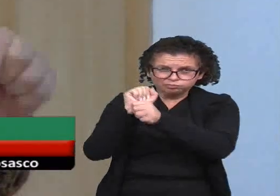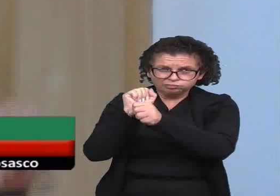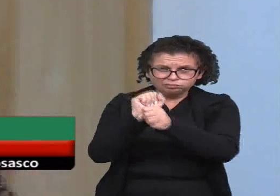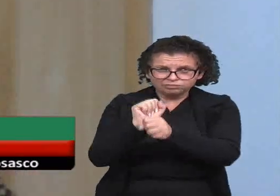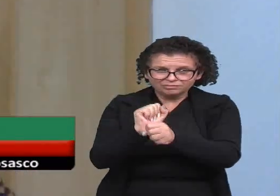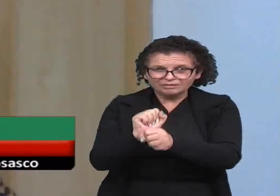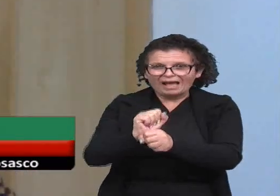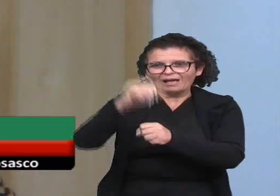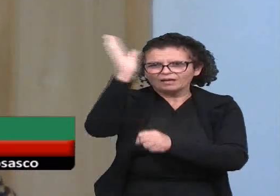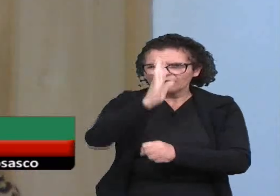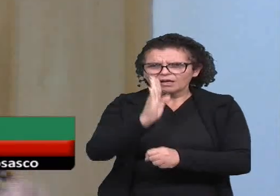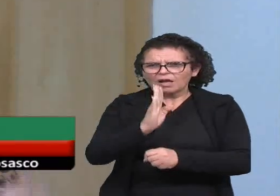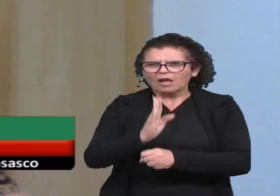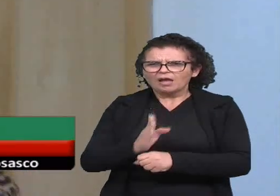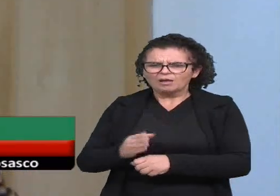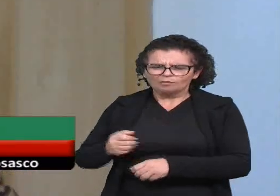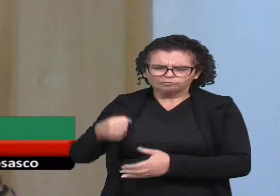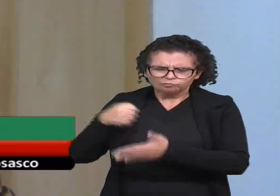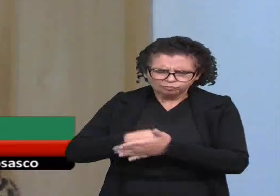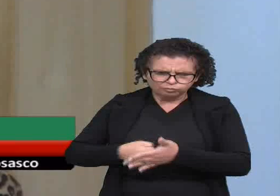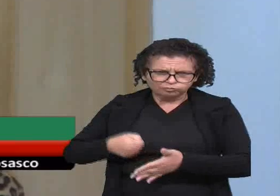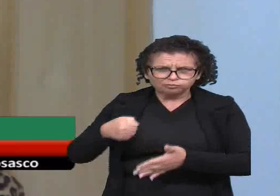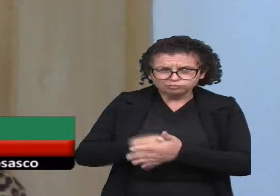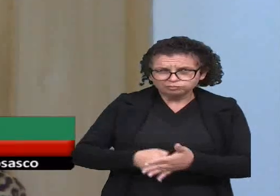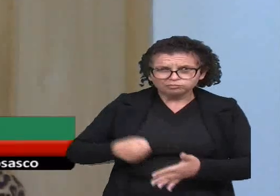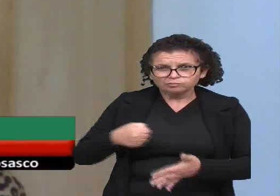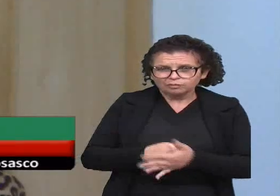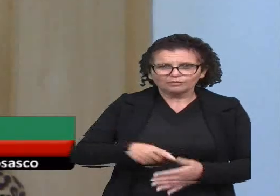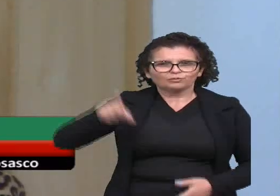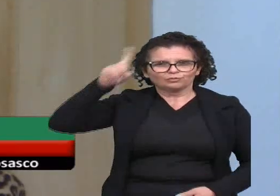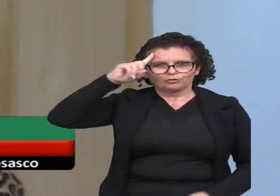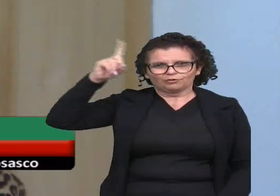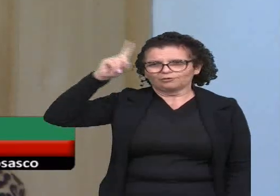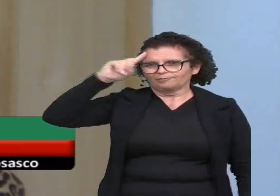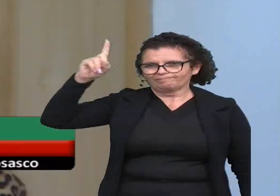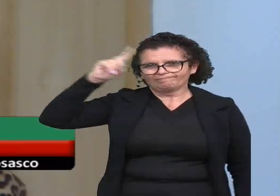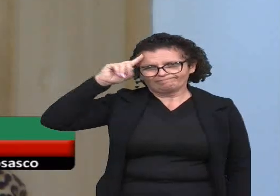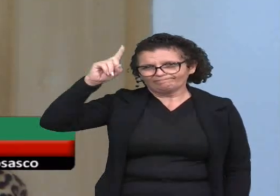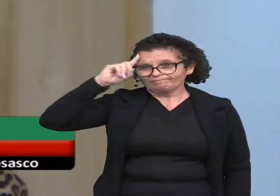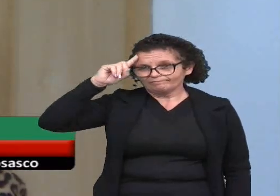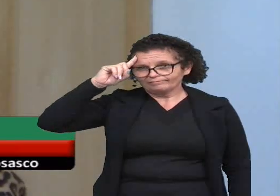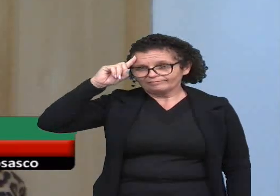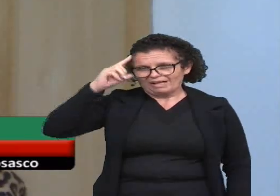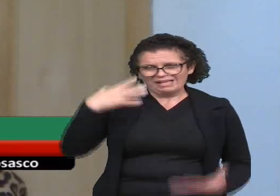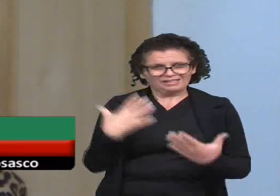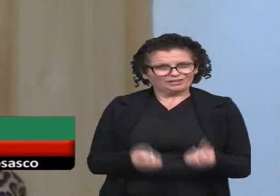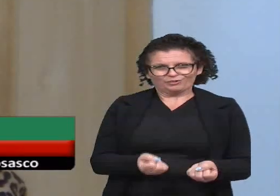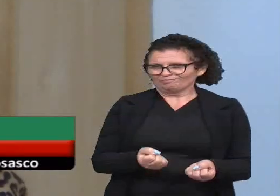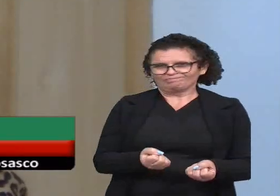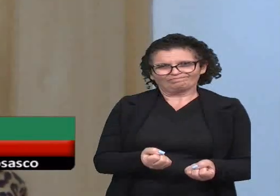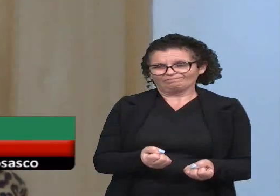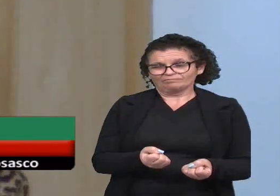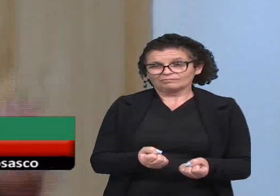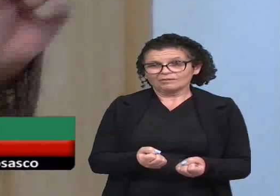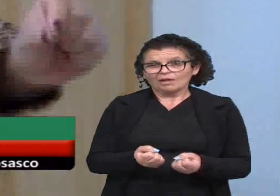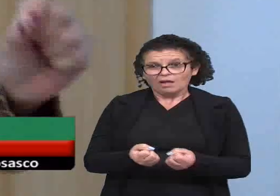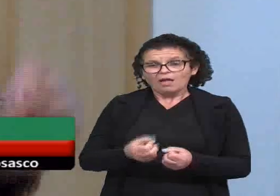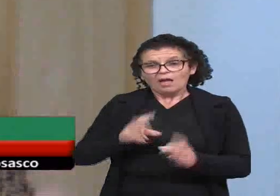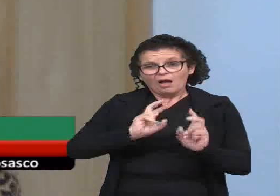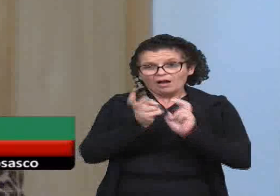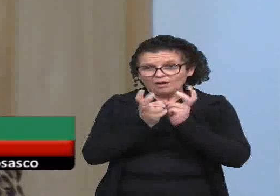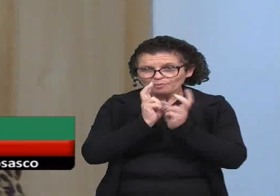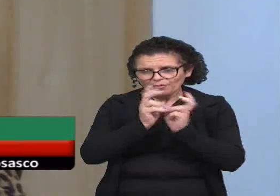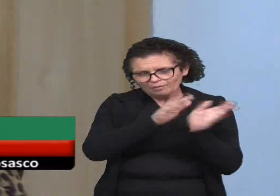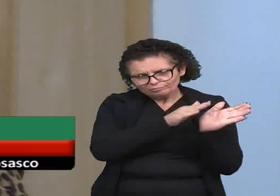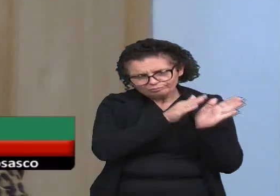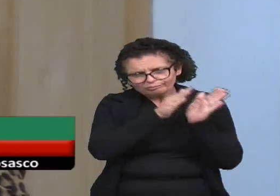eles resistiram. E a capoeira, ela traz isso em sua memória, na sua trajetória de história, de luta, como um patrimônio